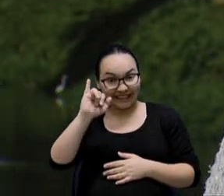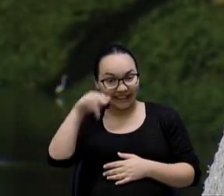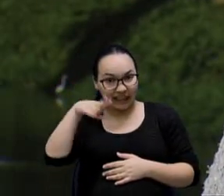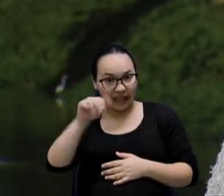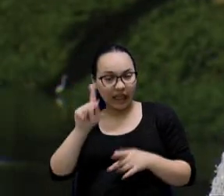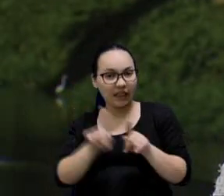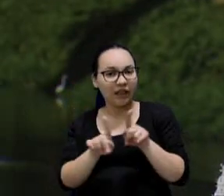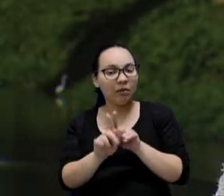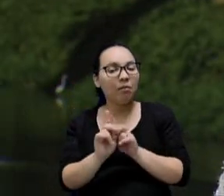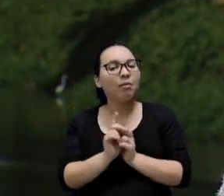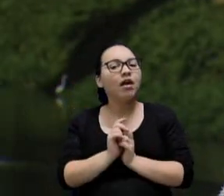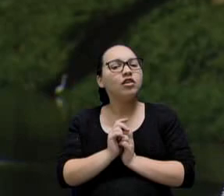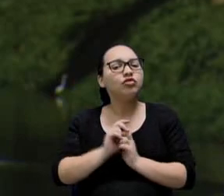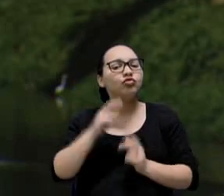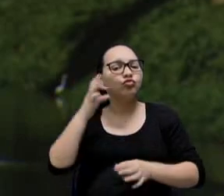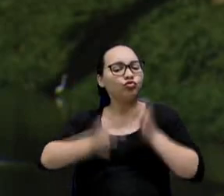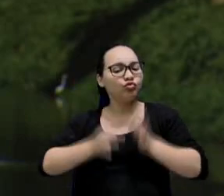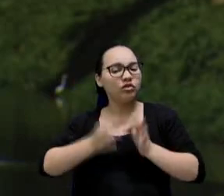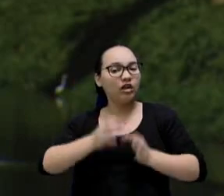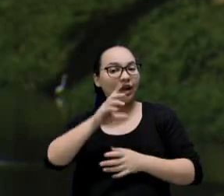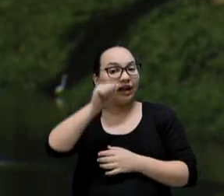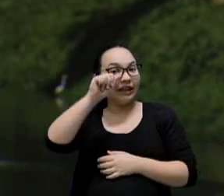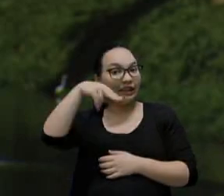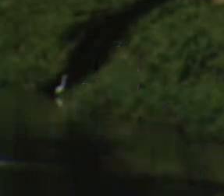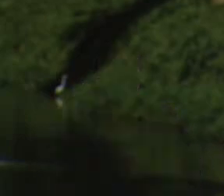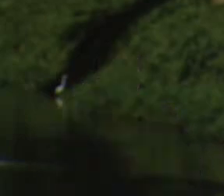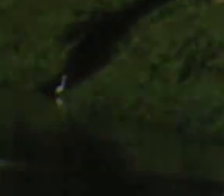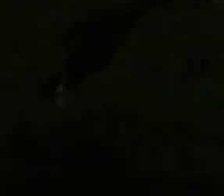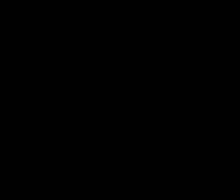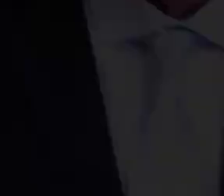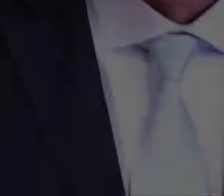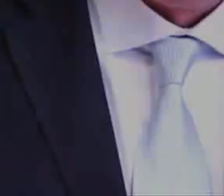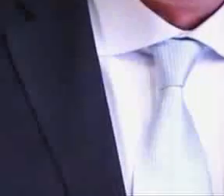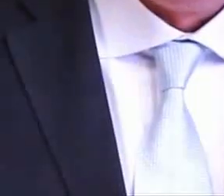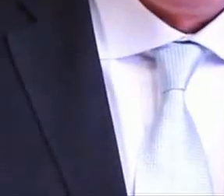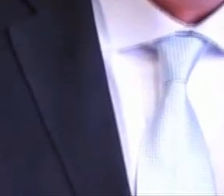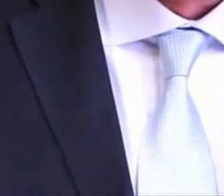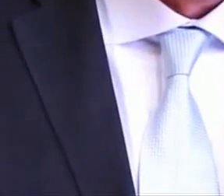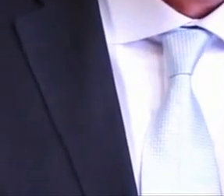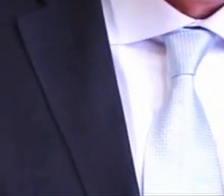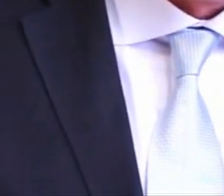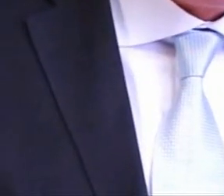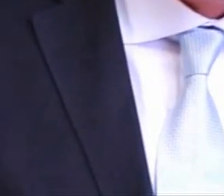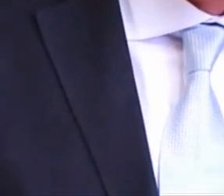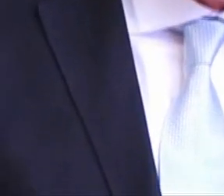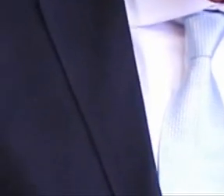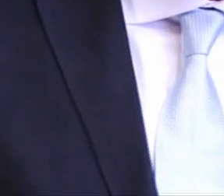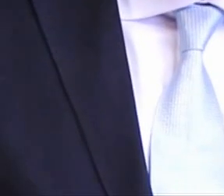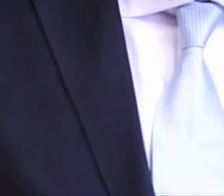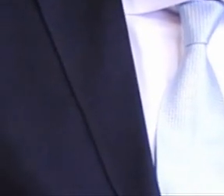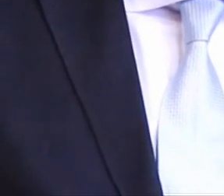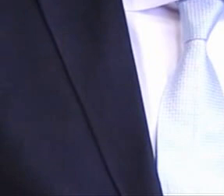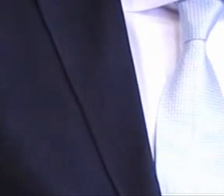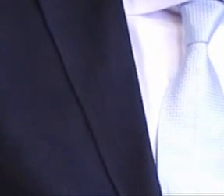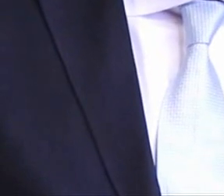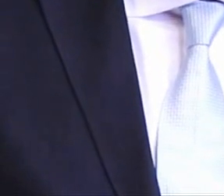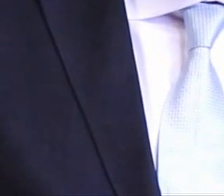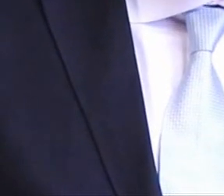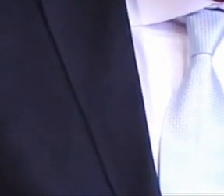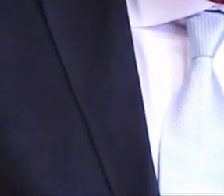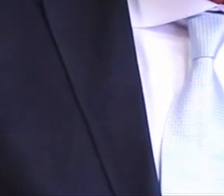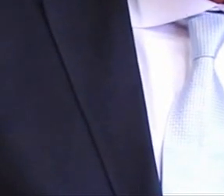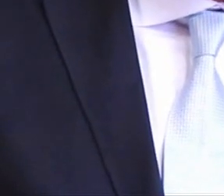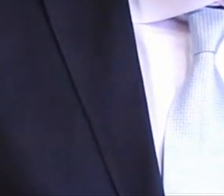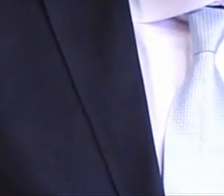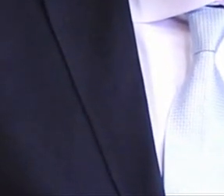do promotor de justiça Antônio Domingos Farto Neto. Meu querido amigo Osmar Guimarães Júnior, estudei